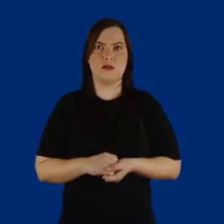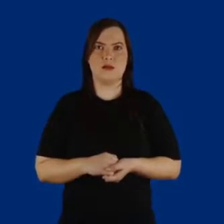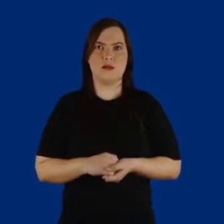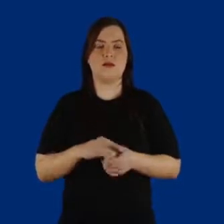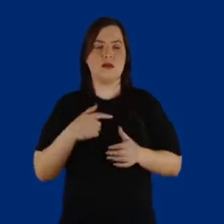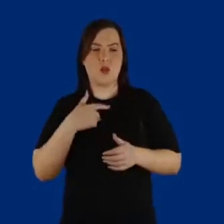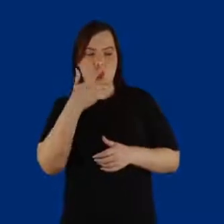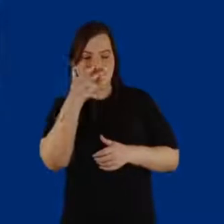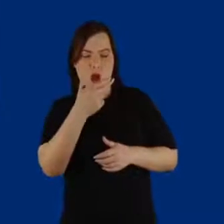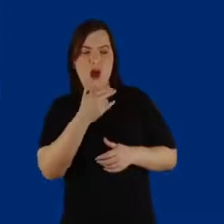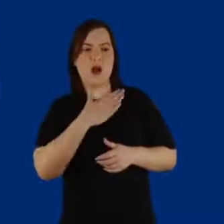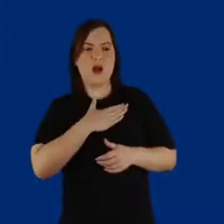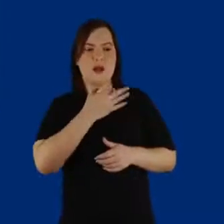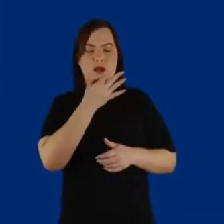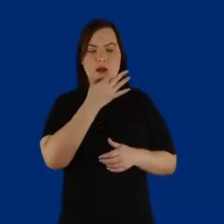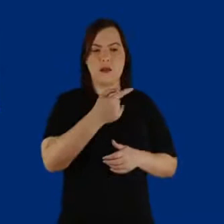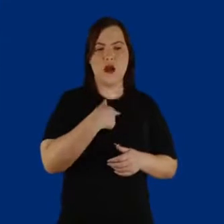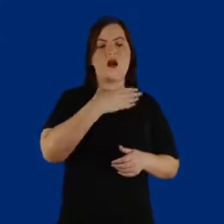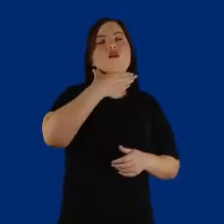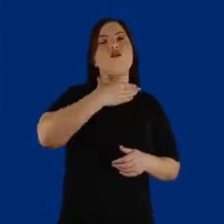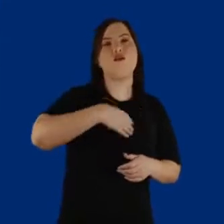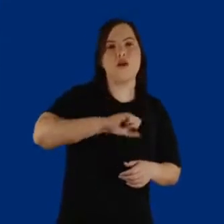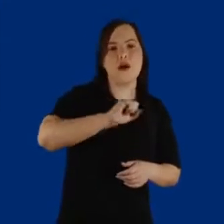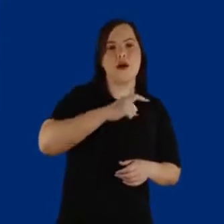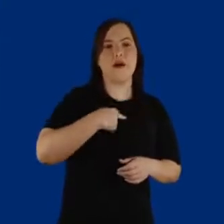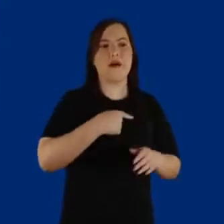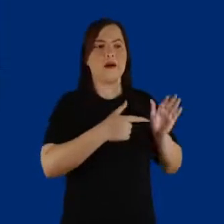Eu acho que o Paulo Freire